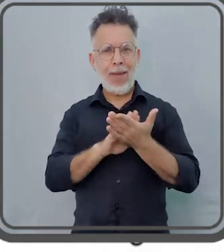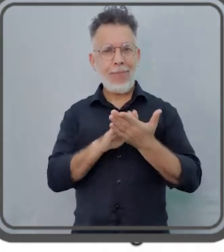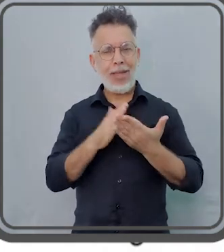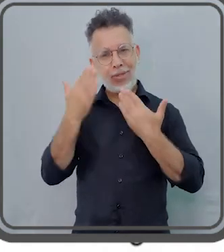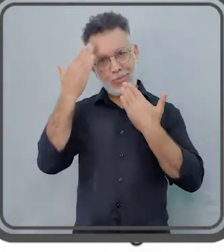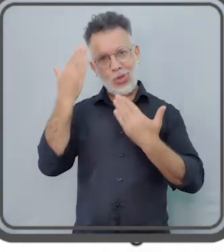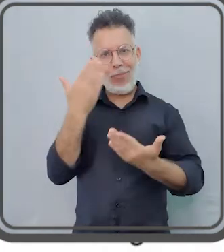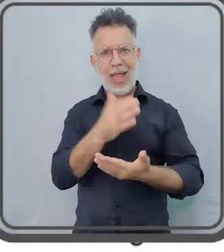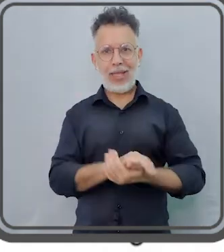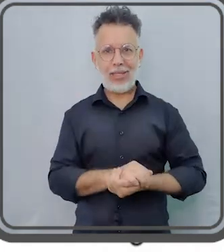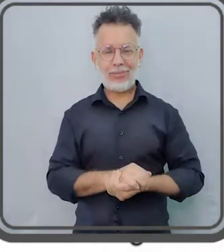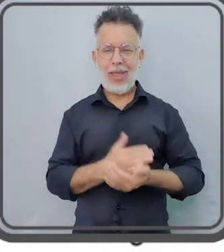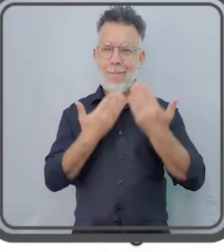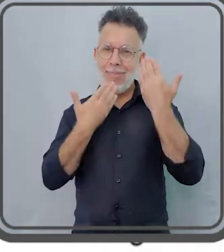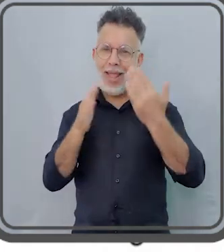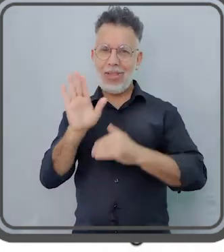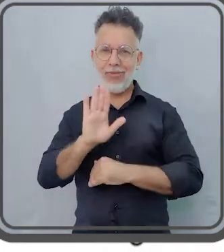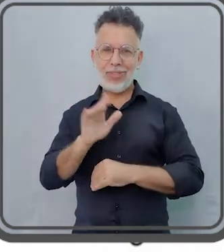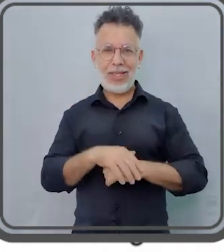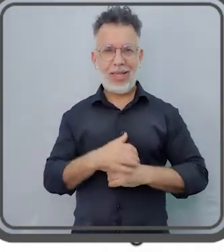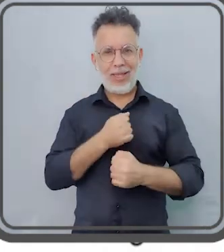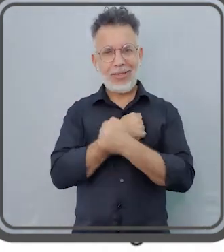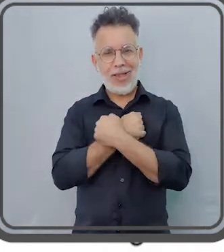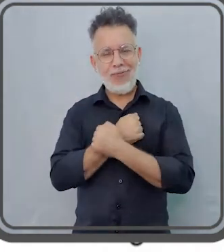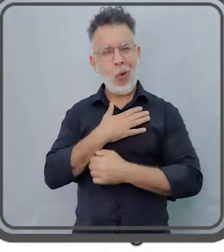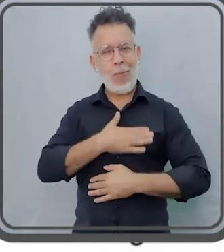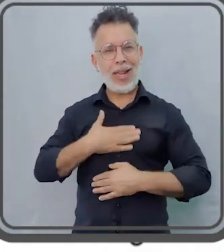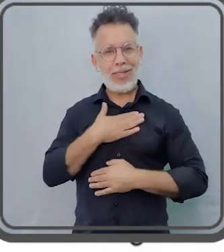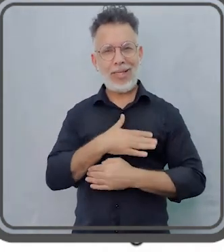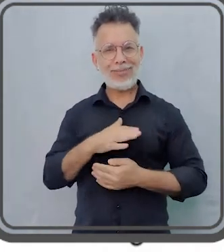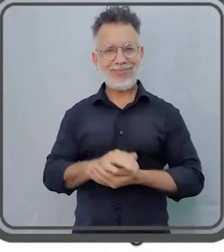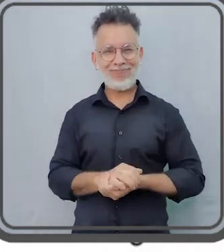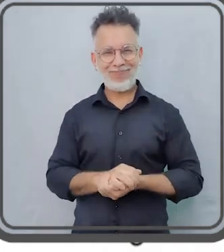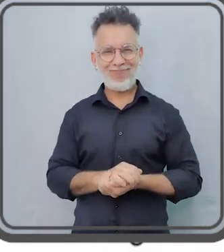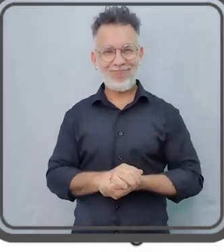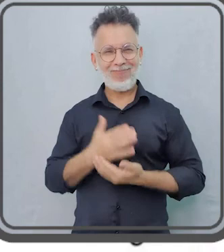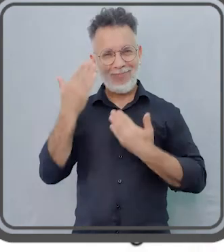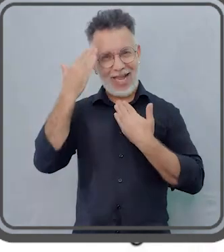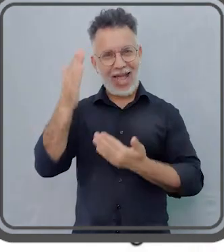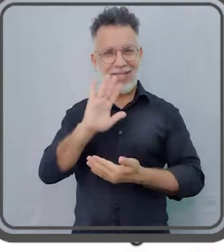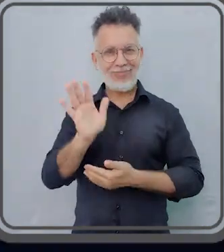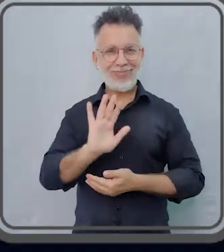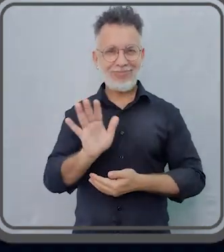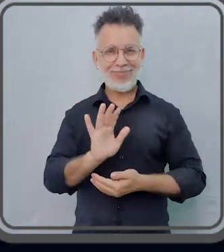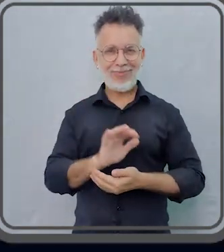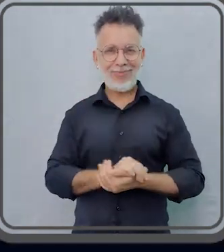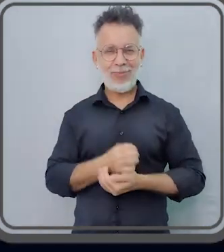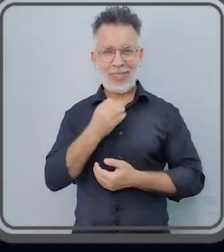Obrigada a você, querida. Foi um prazer. Obrigada. Obrigada, pessoal. Boa tarde.